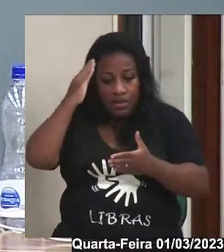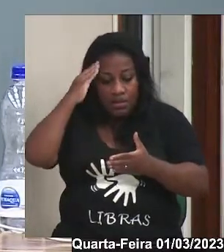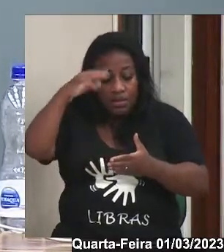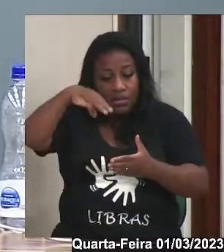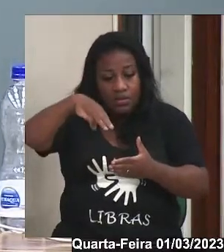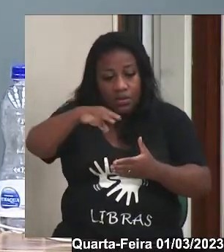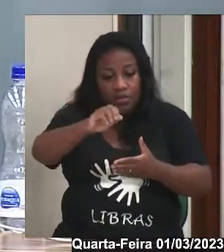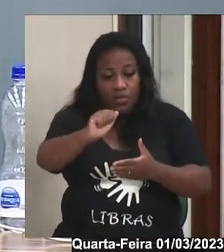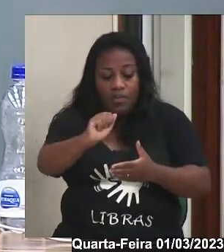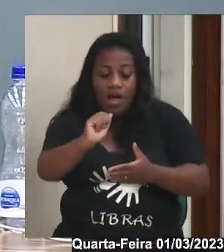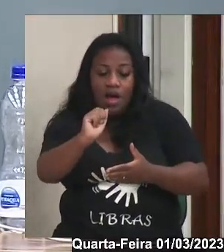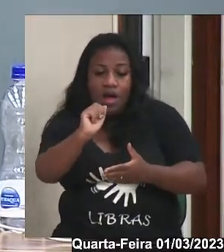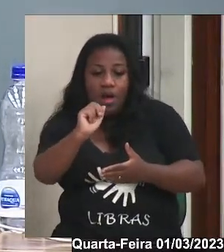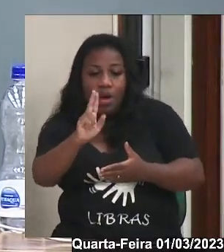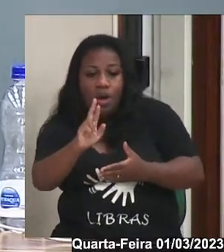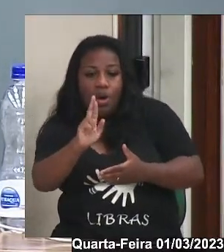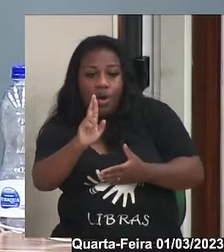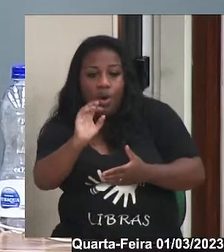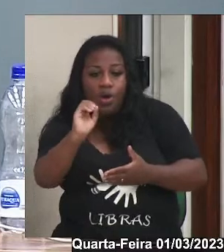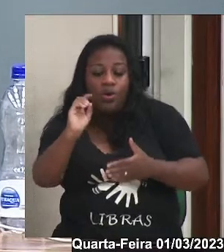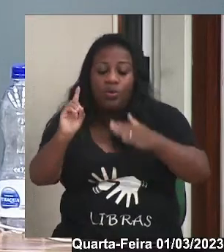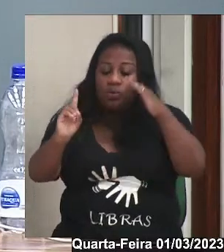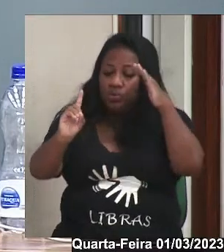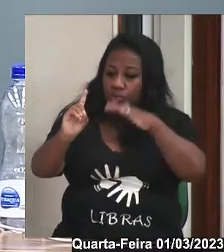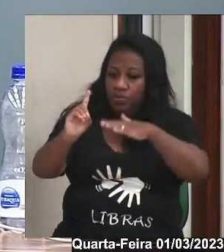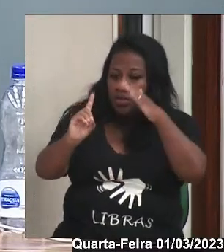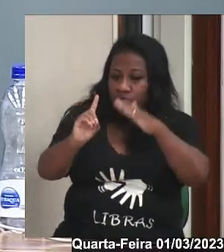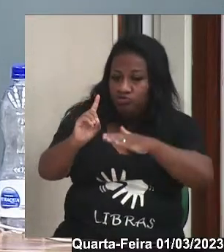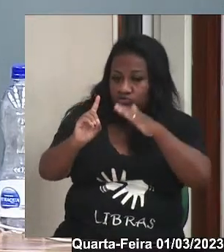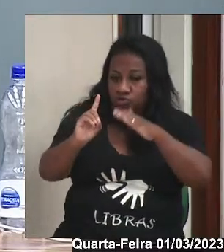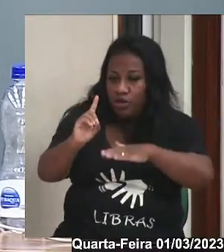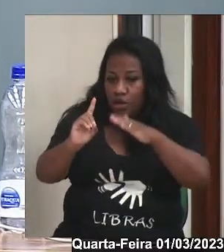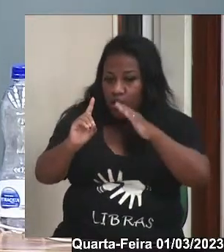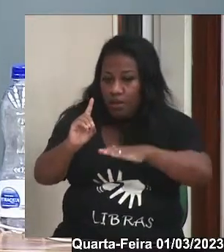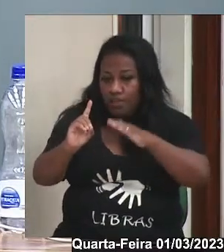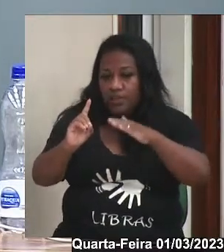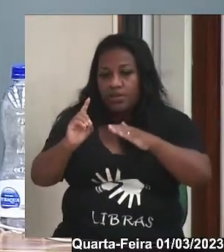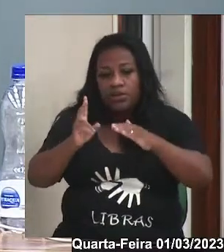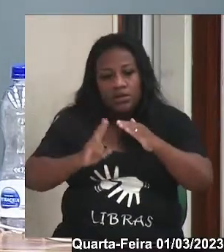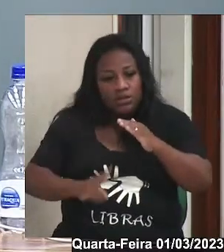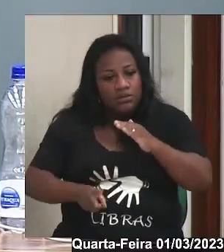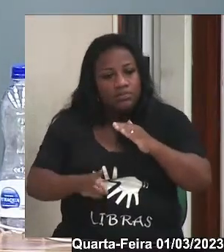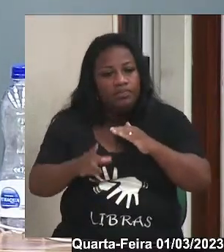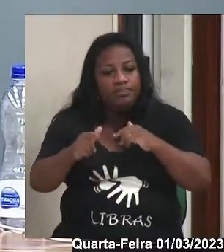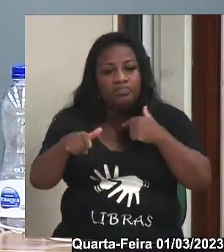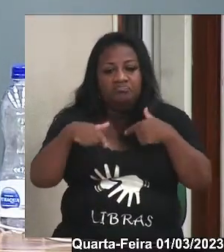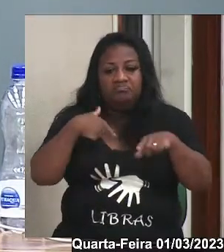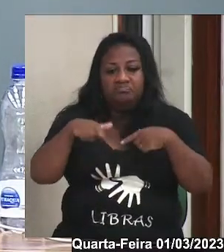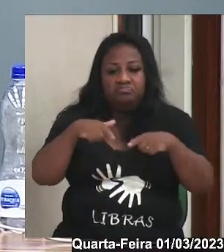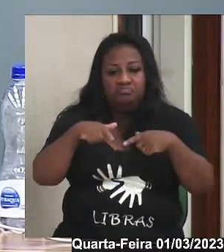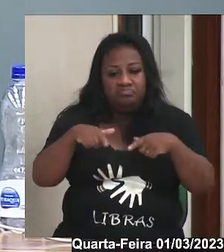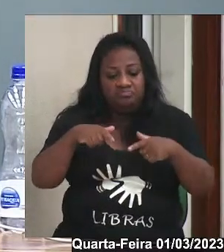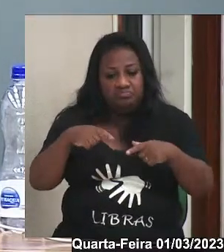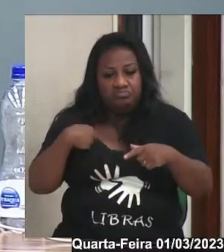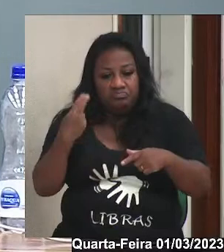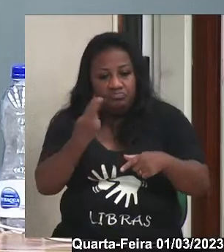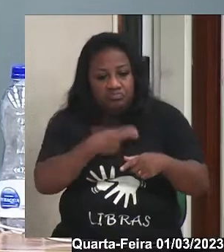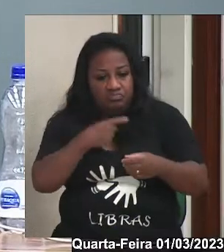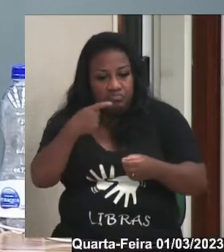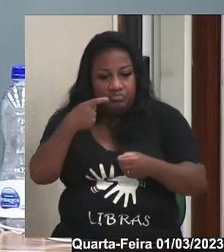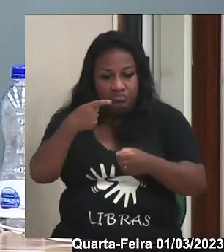Considerando que o senhor Mauro Matias Barbosa, conhecido como Mourão, trabalhou 42 anos na Prefeitura de Imbu das